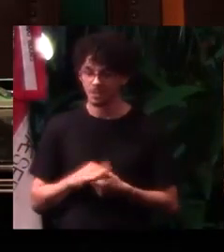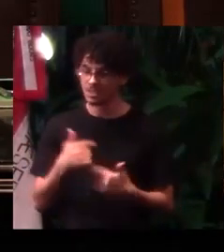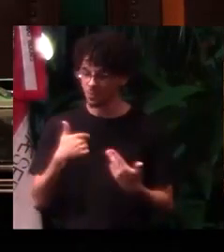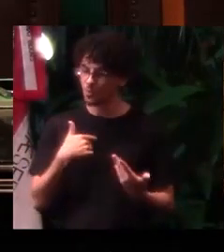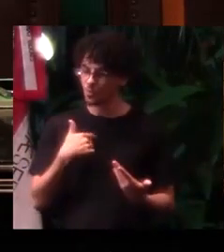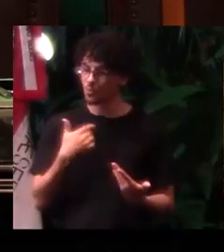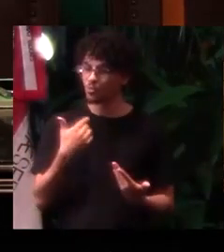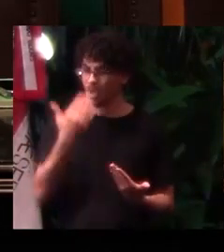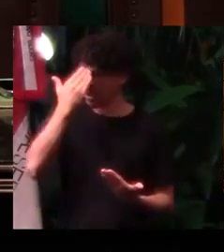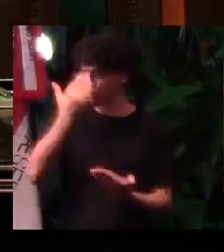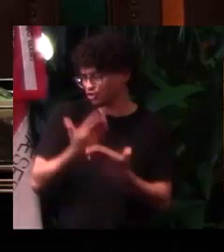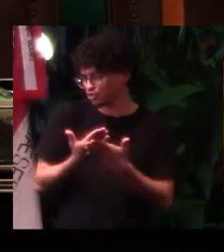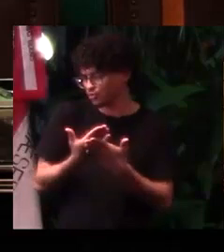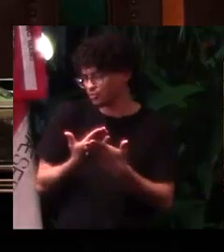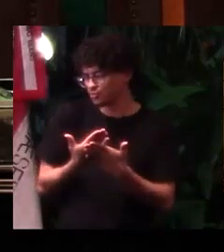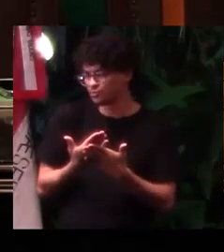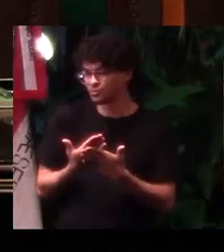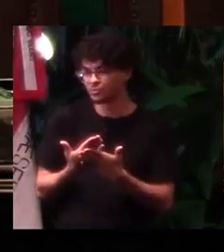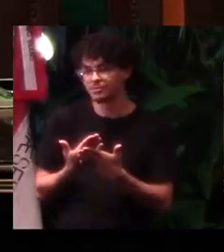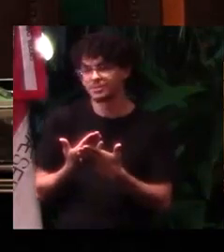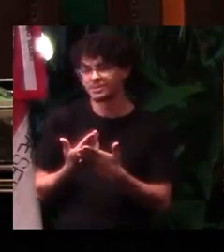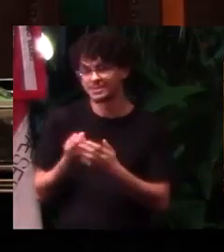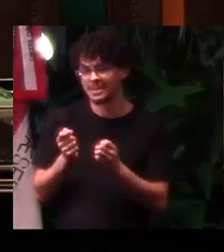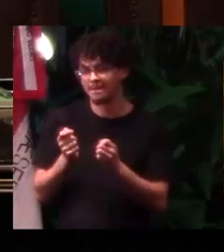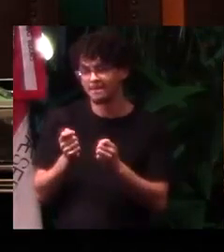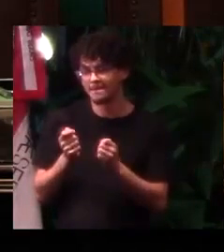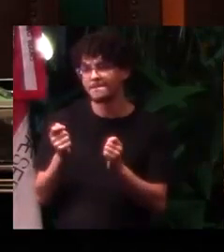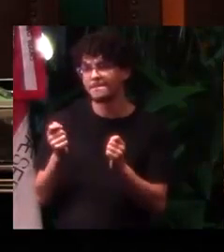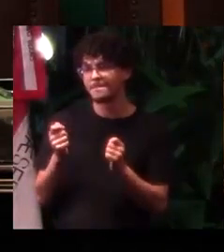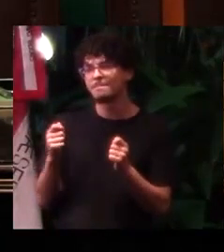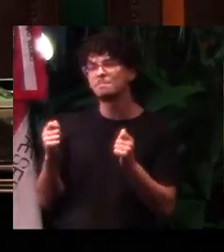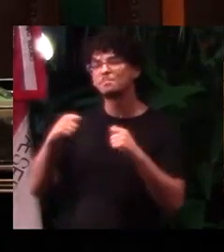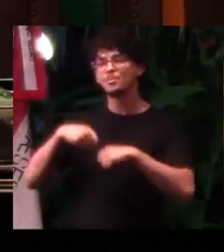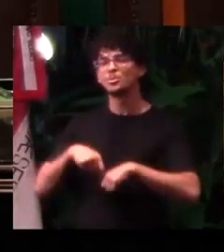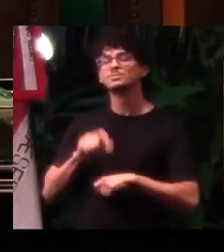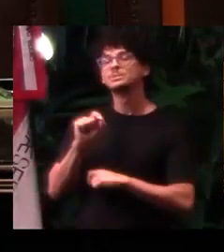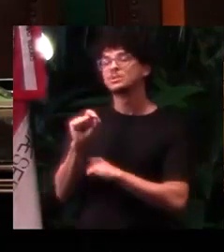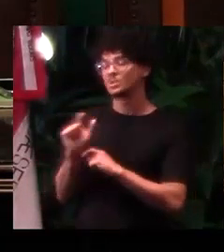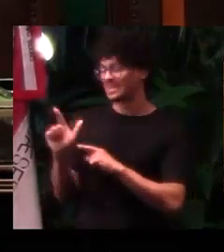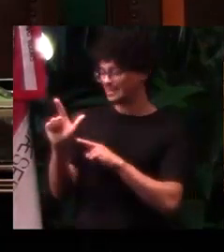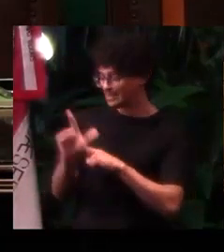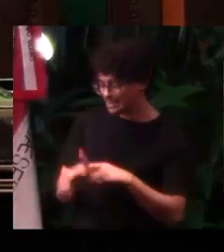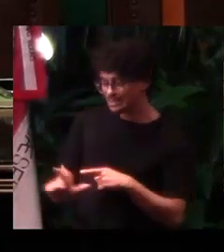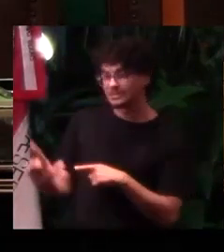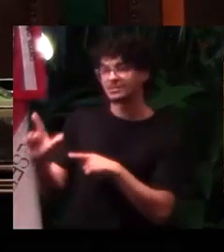essa capacidade que a literatura tem de